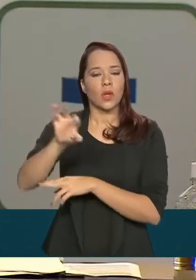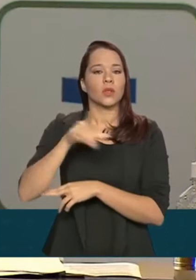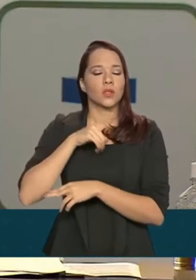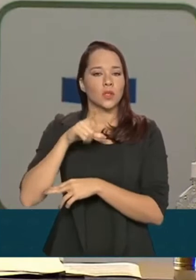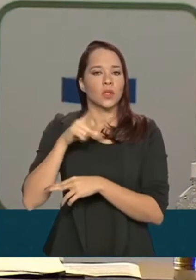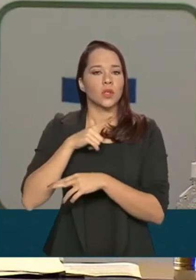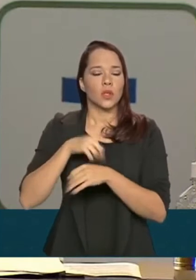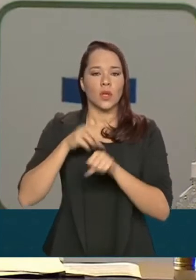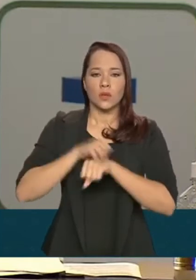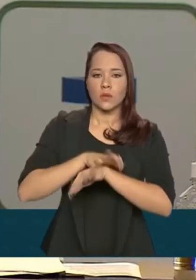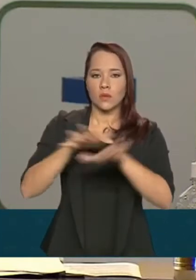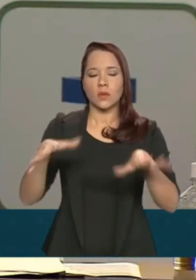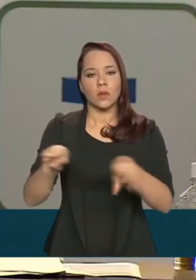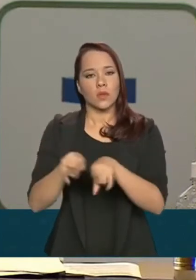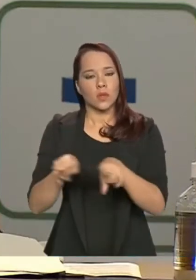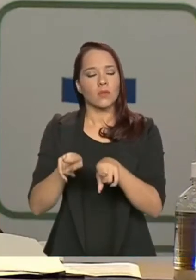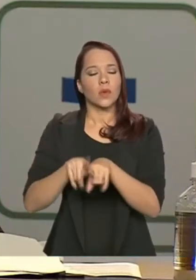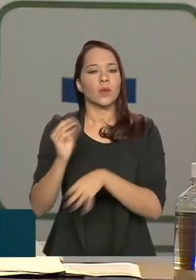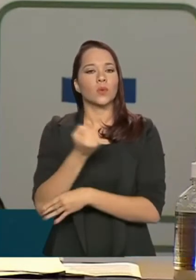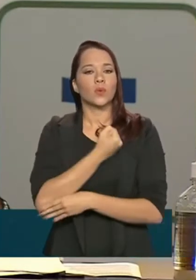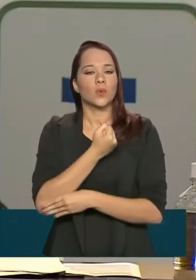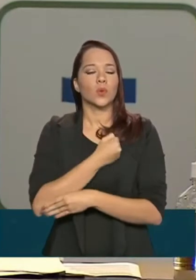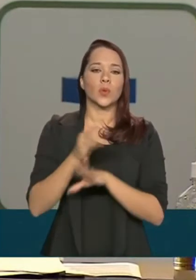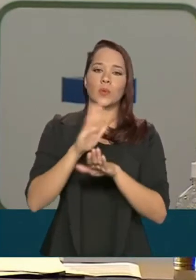são também importante do número de óbitos